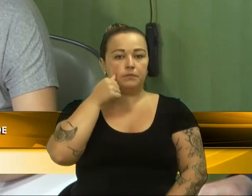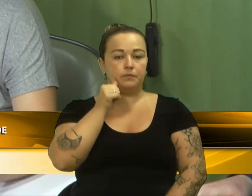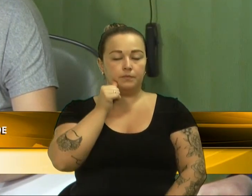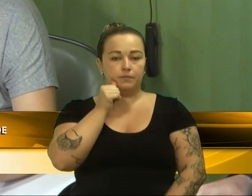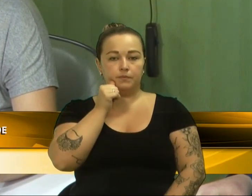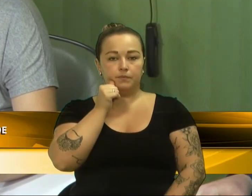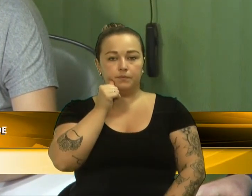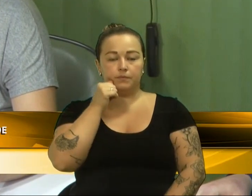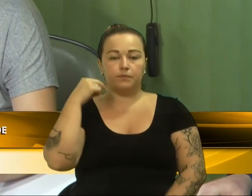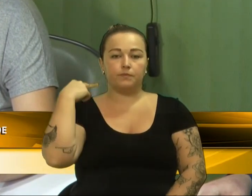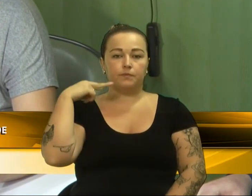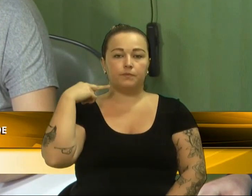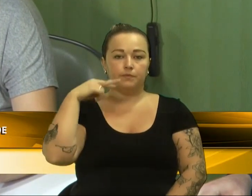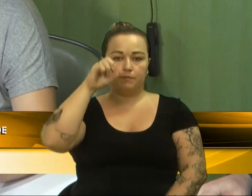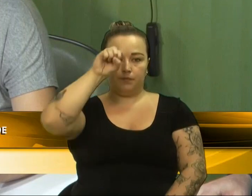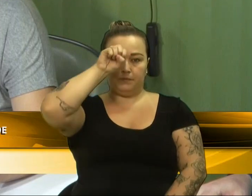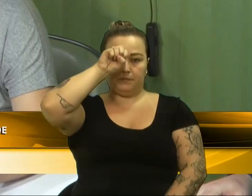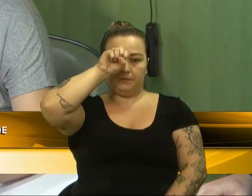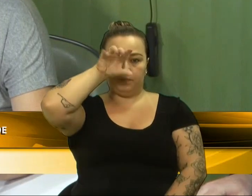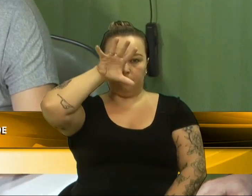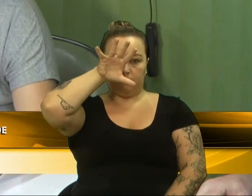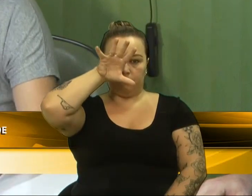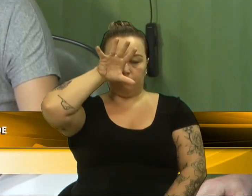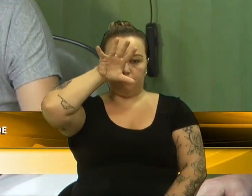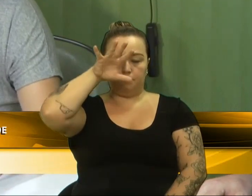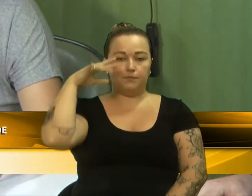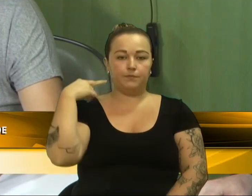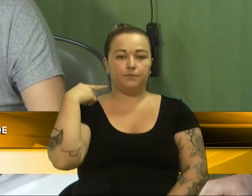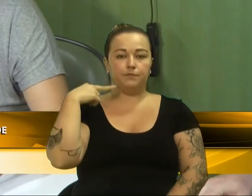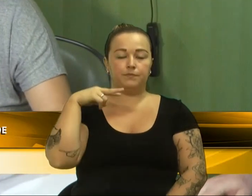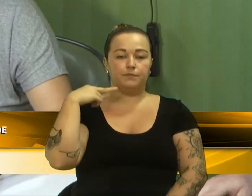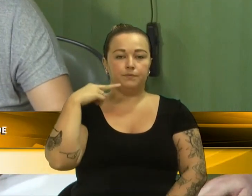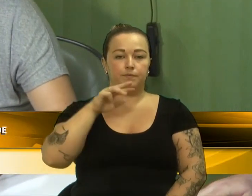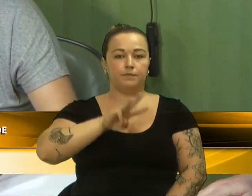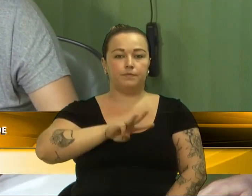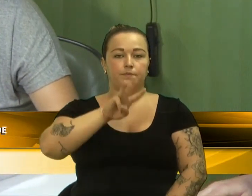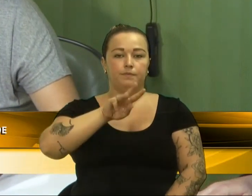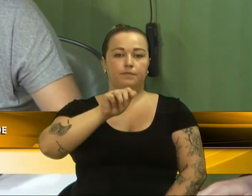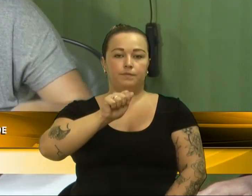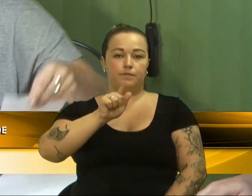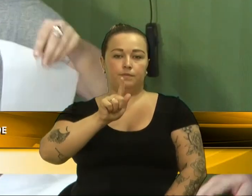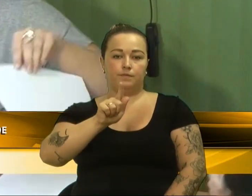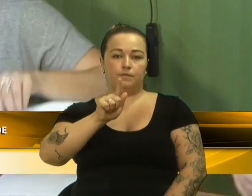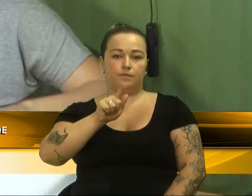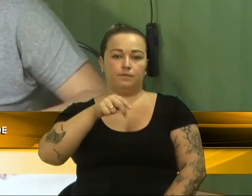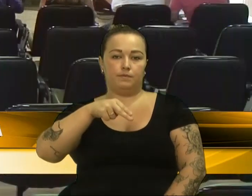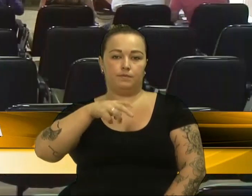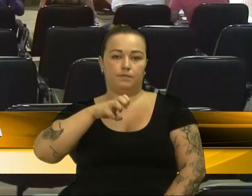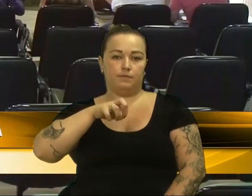vereador Elisandro Fiuza, Republicanos, e vereador Wagner Petrini, PSB.